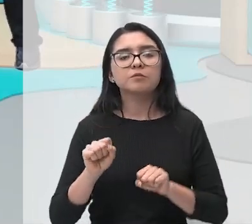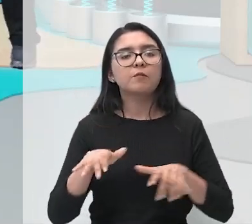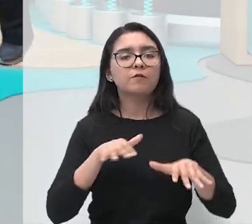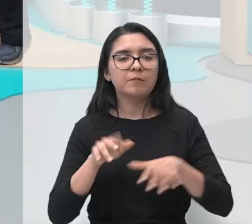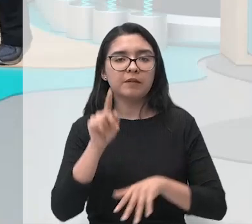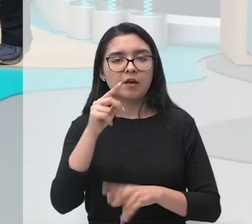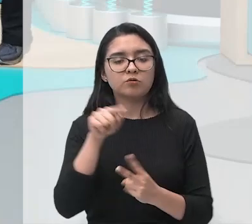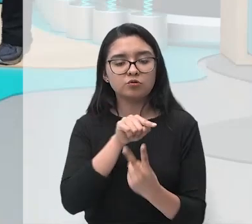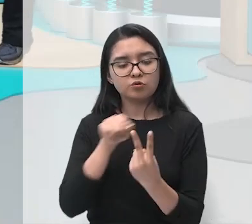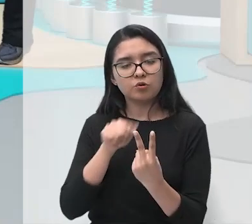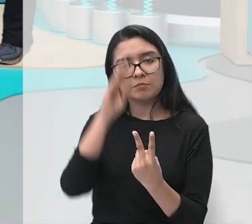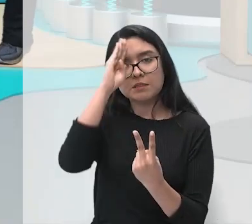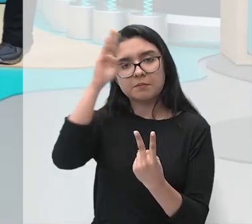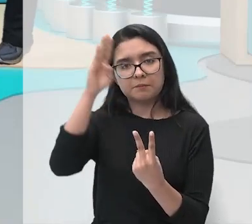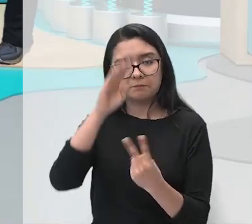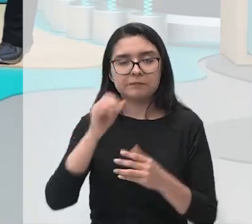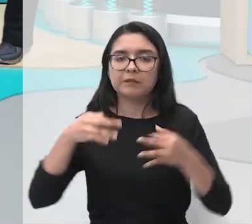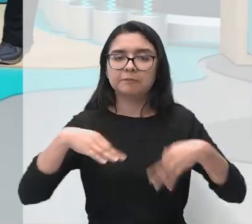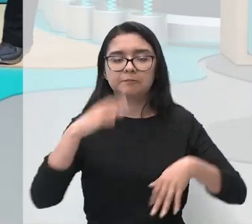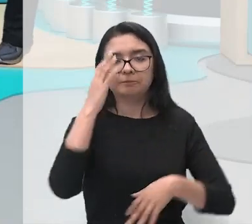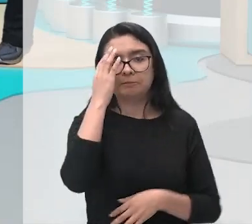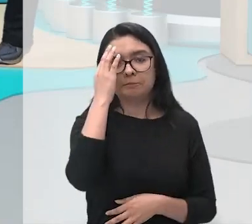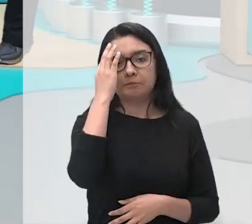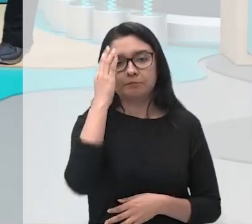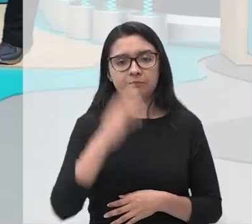pegadores oficiais. Certinho?